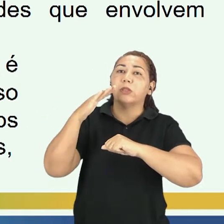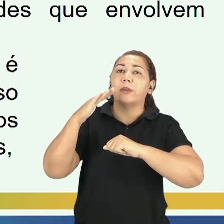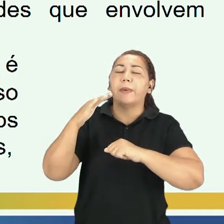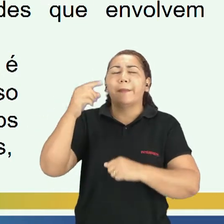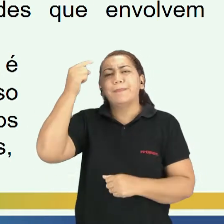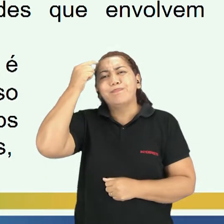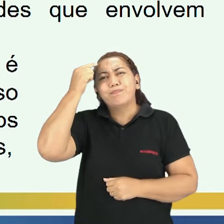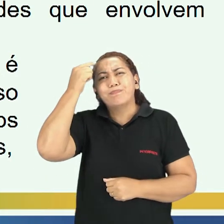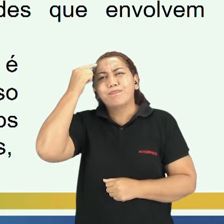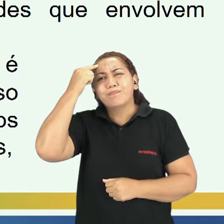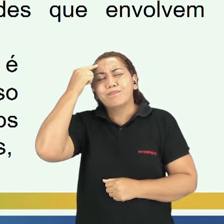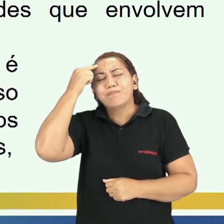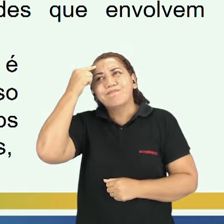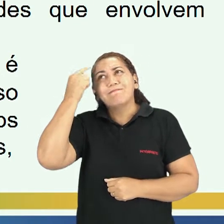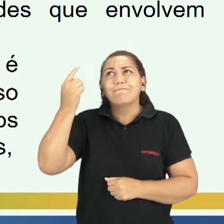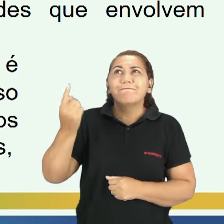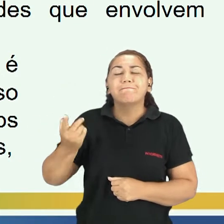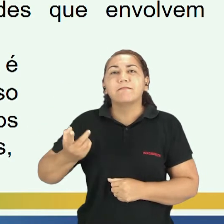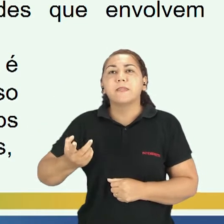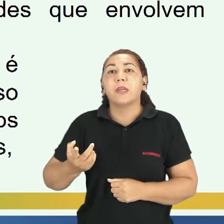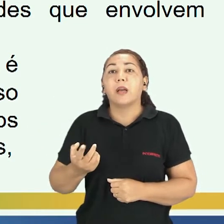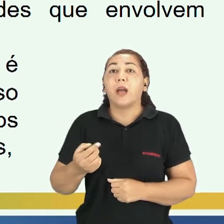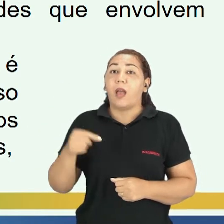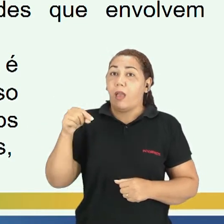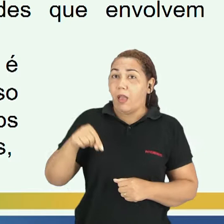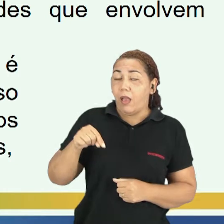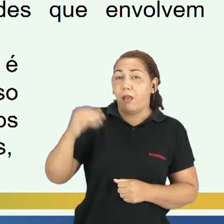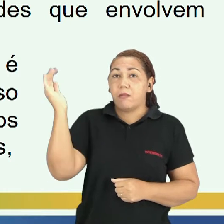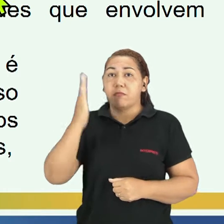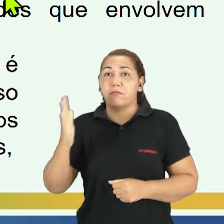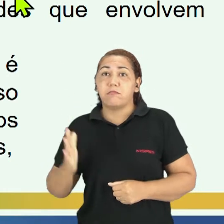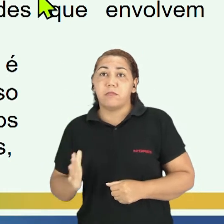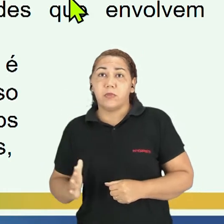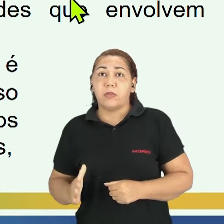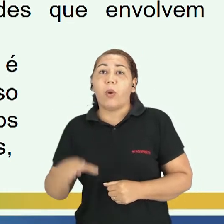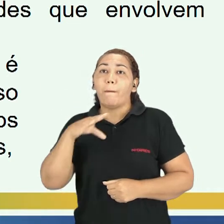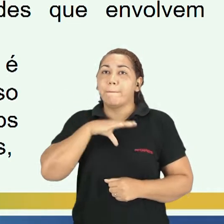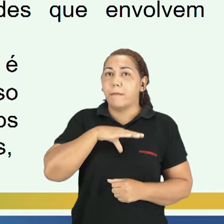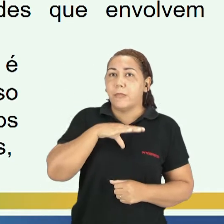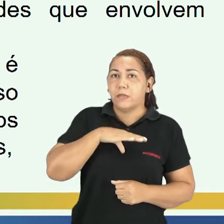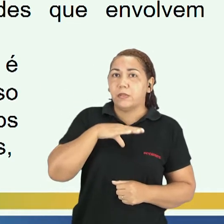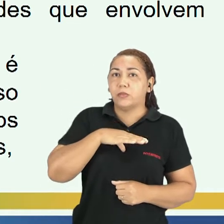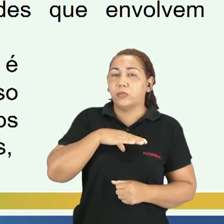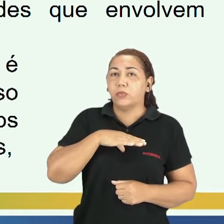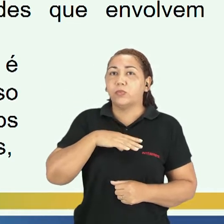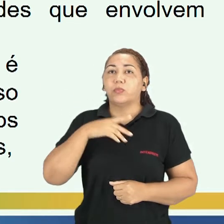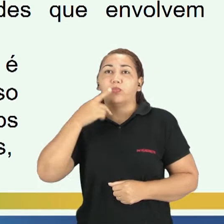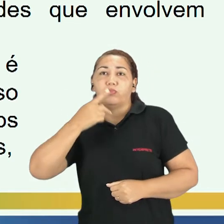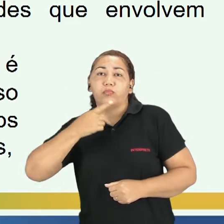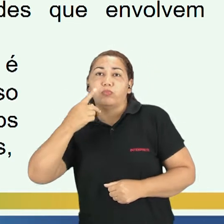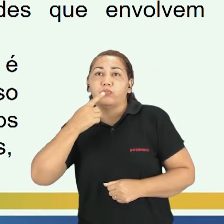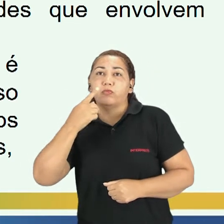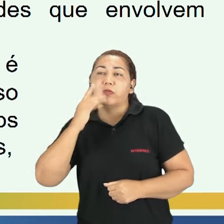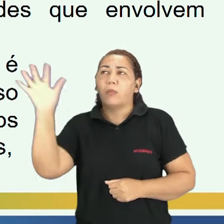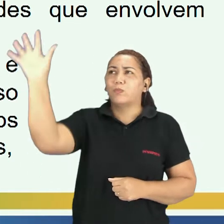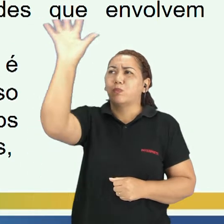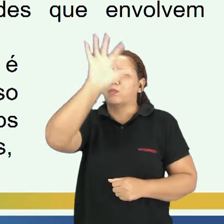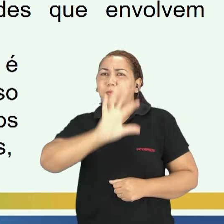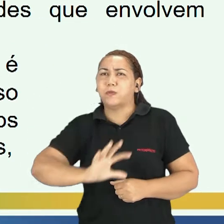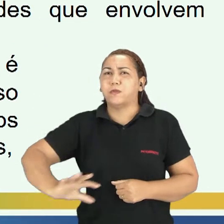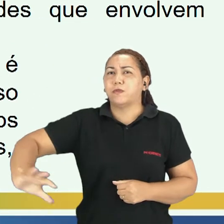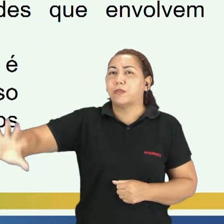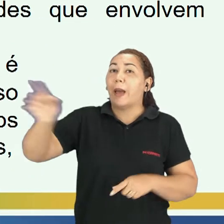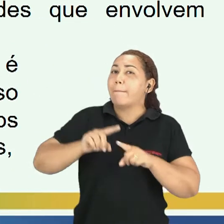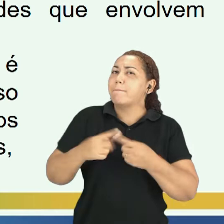longe, pois em nosso país, embora o mesmo idioma seja falado em todas as regiões, cada uma